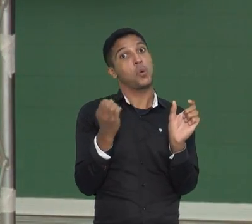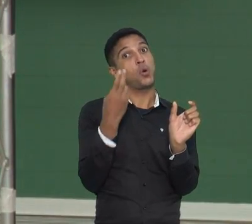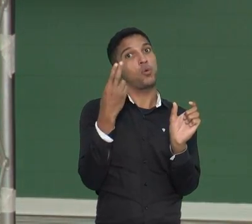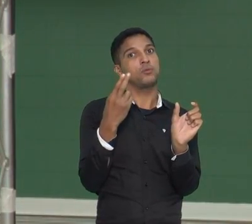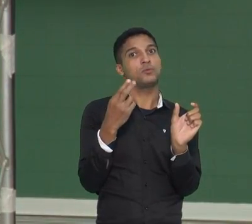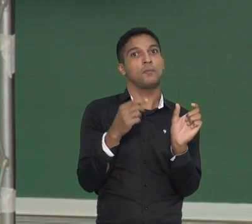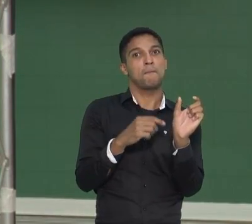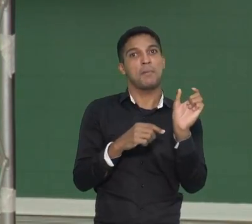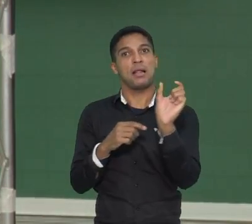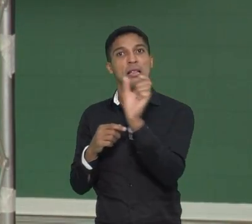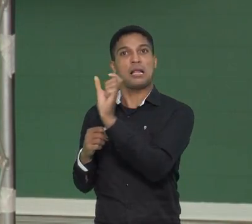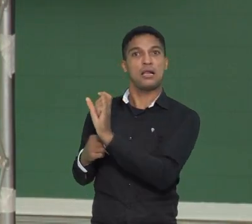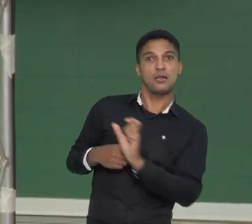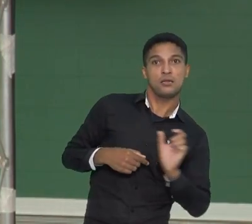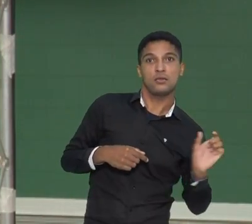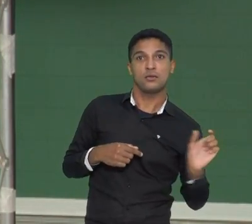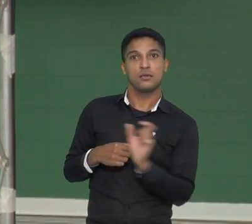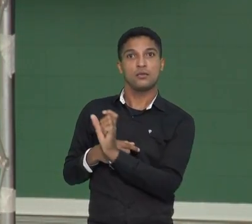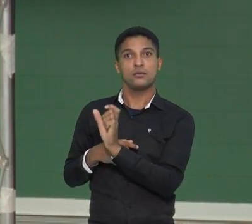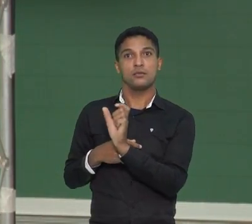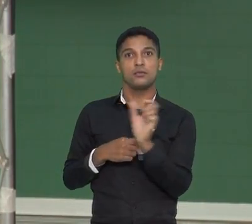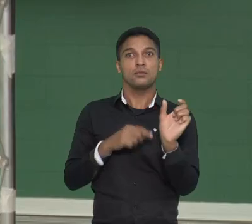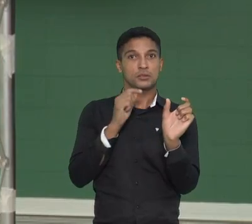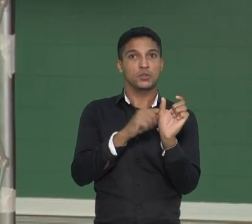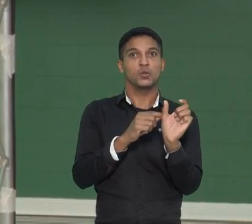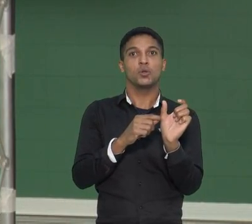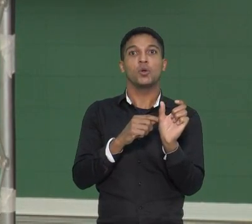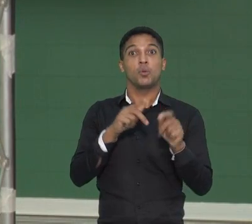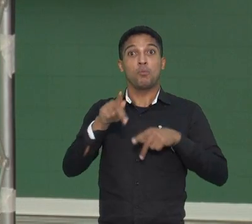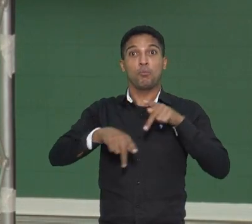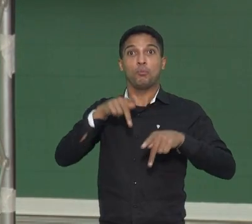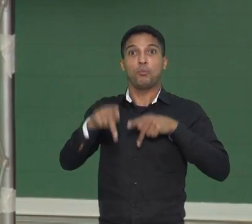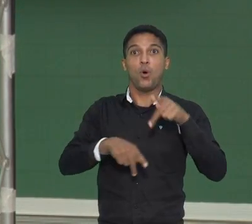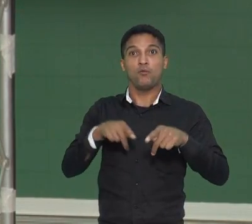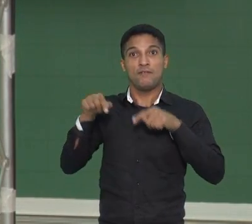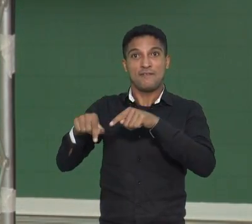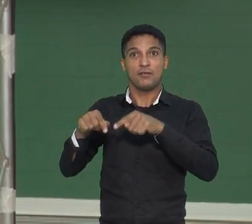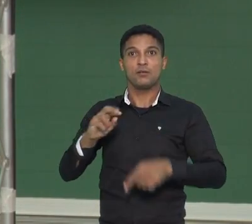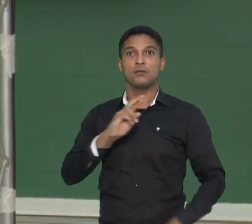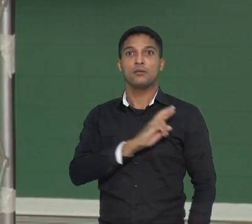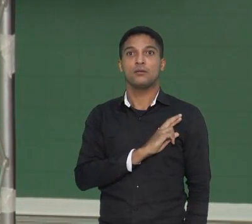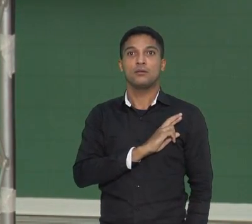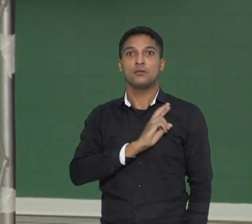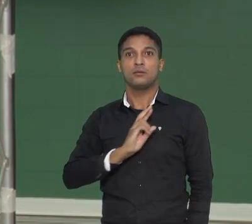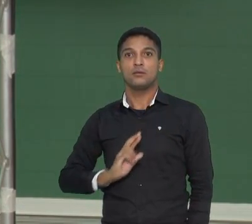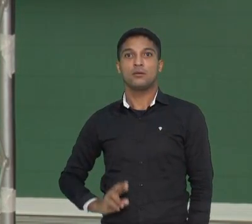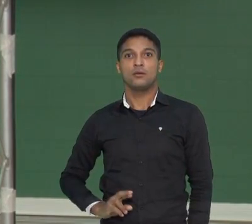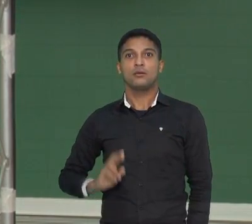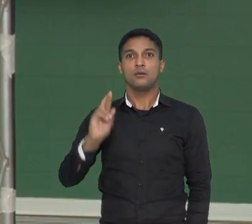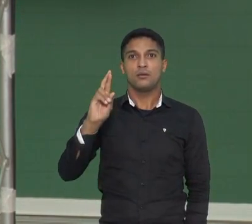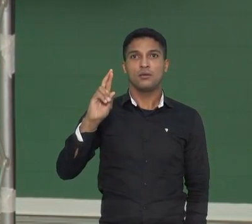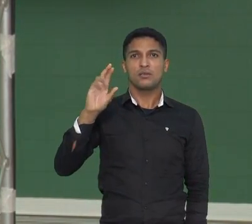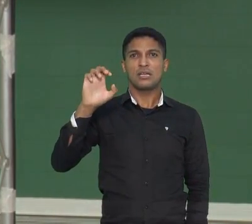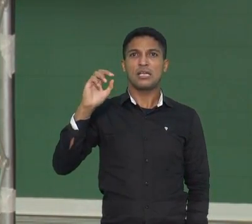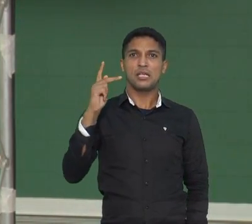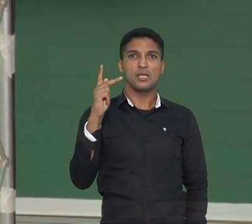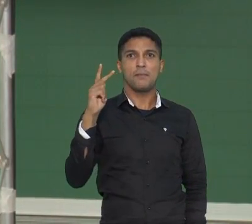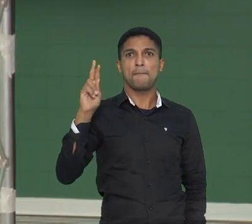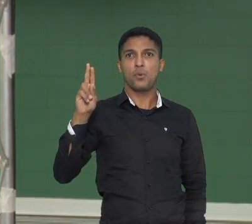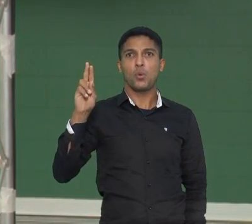palavras, melhor dizendo, são o povo republicano. Então, esse documento é um documento que estimula o quê?